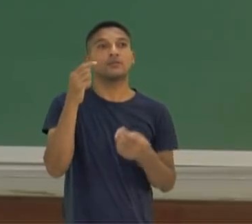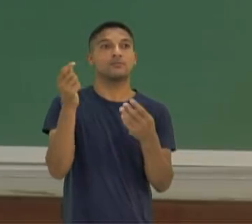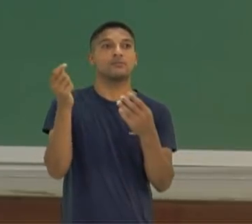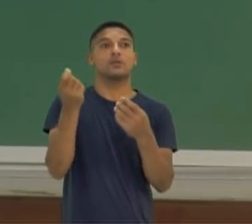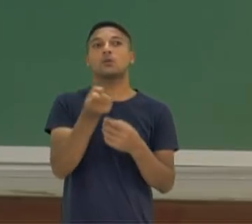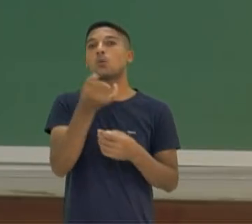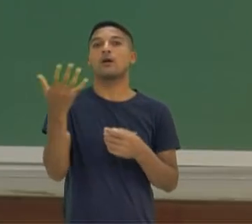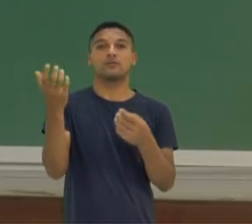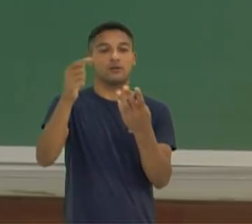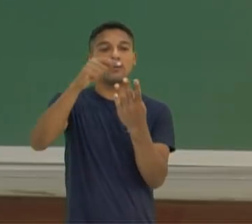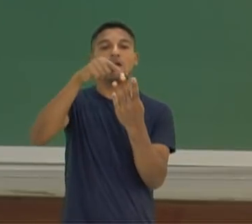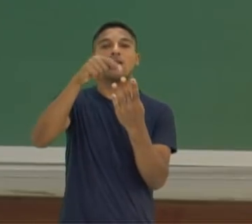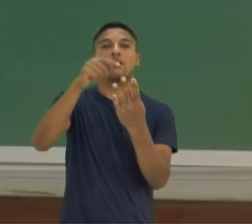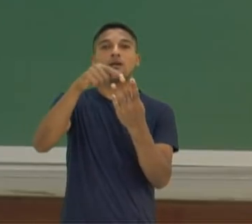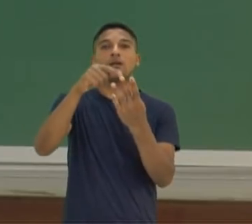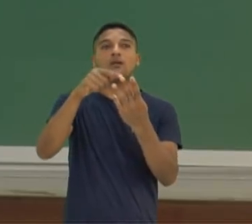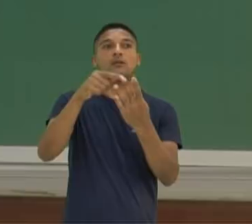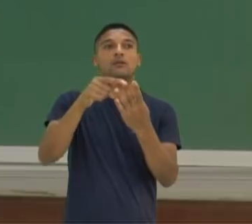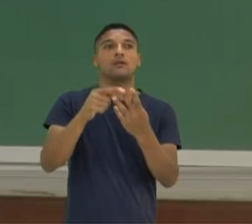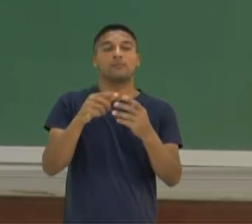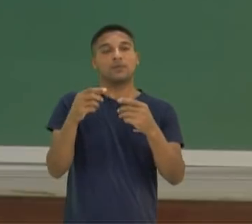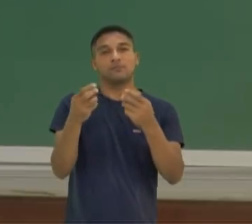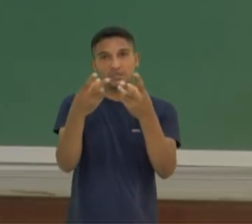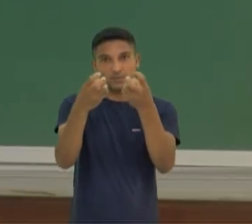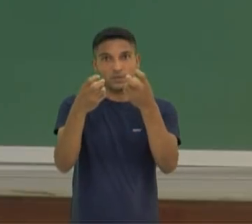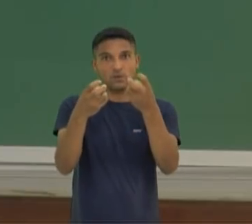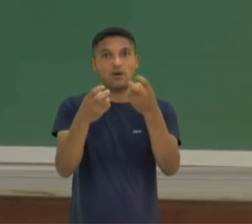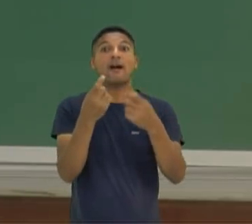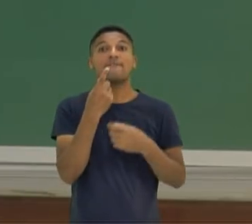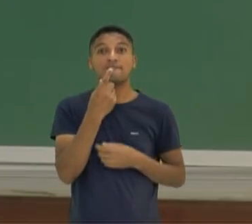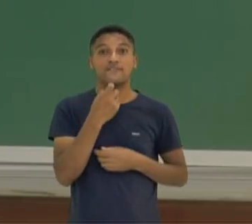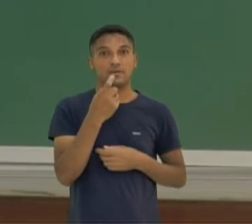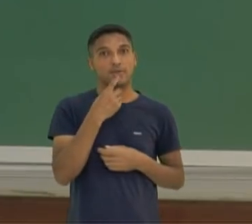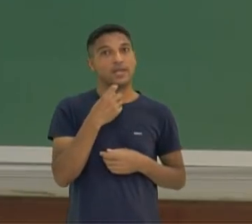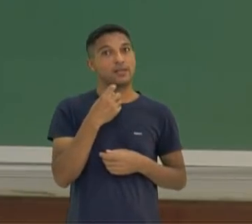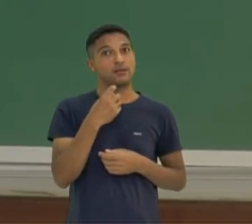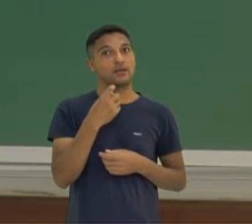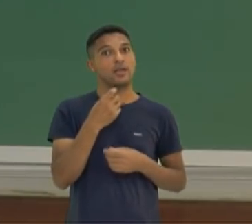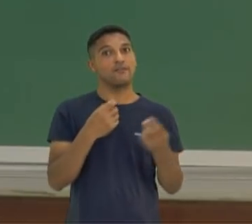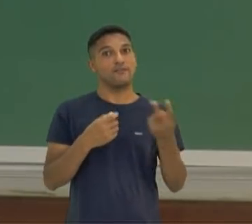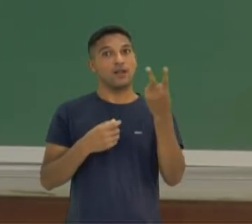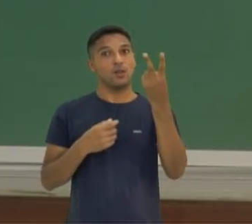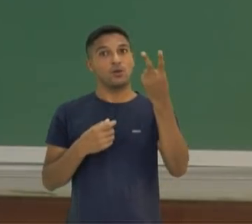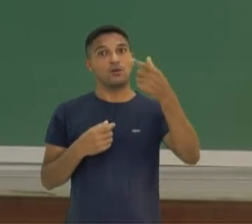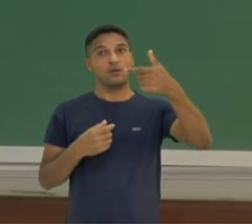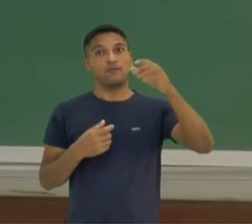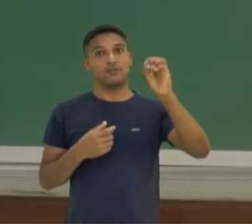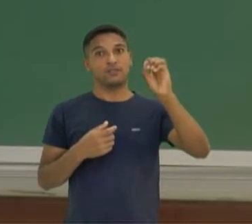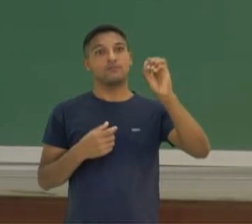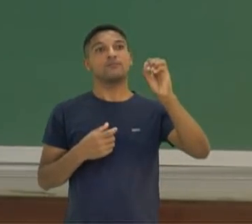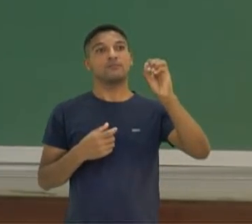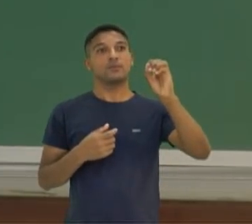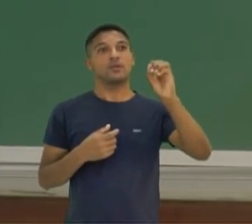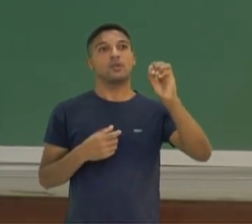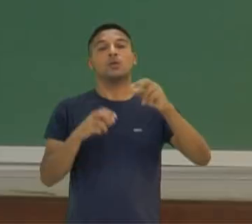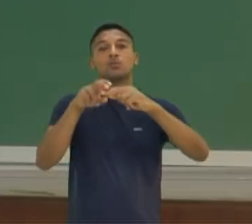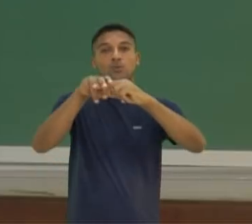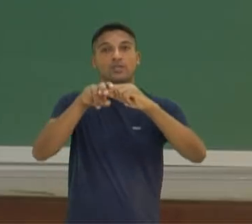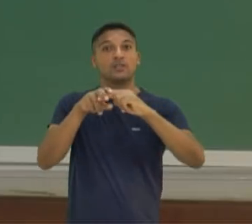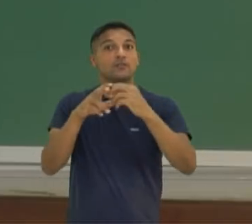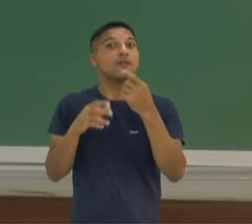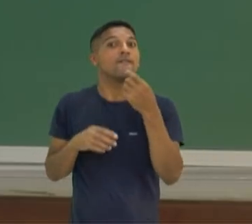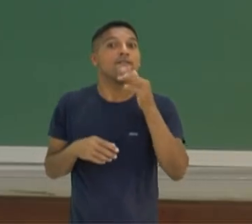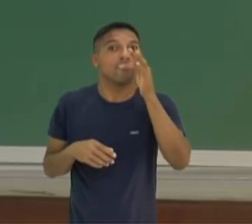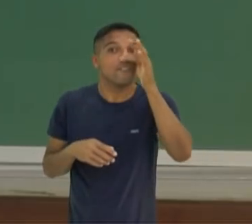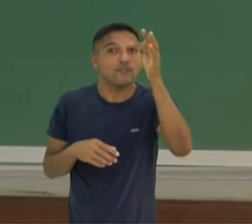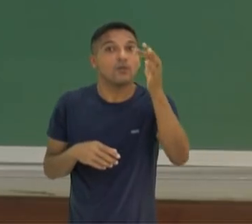já aprendemos, já vimos, né, que a nossa flor vermelha vale 20. Então, no lugar da flor vermelha, a